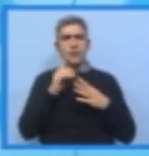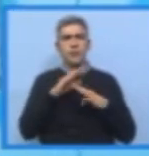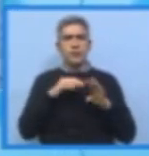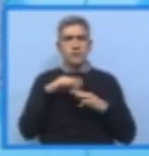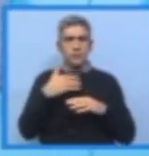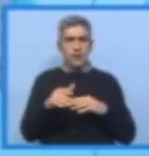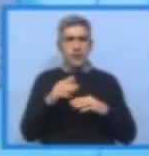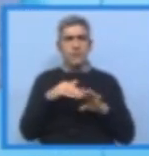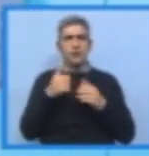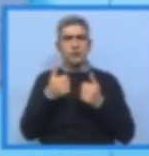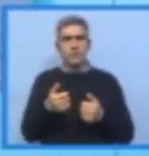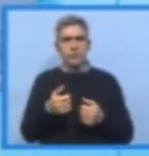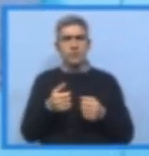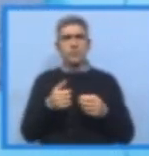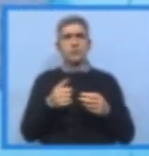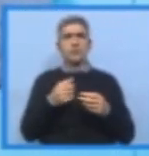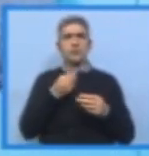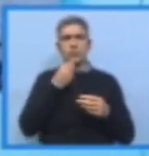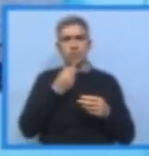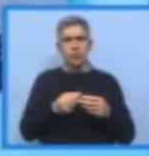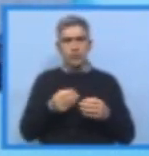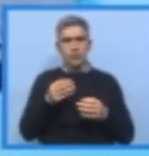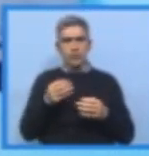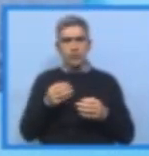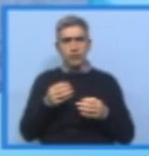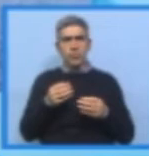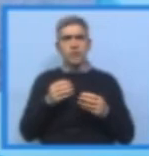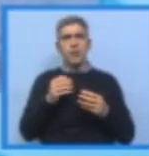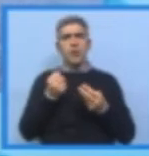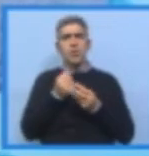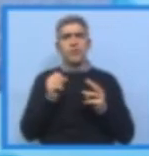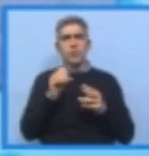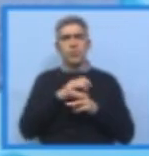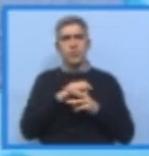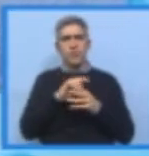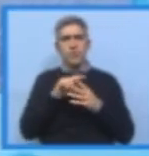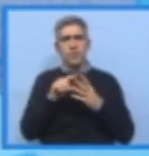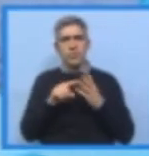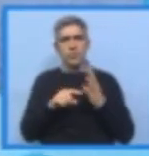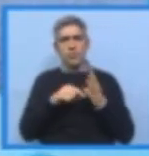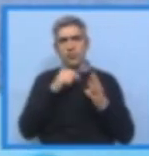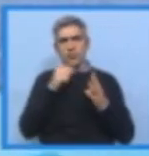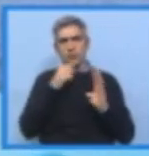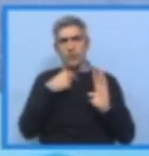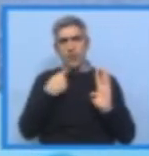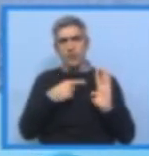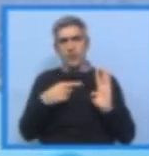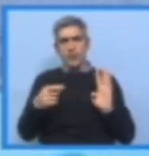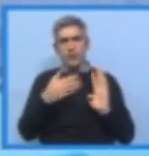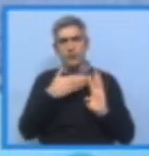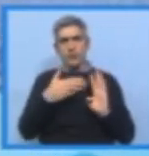fazer mal, fazer o bem, de justiça e de autonomia do doente. em que nós os utilizamos